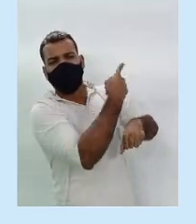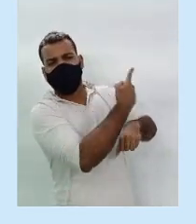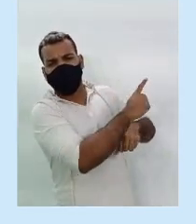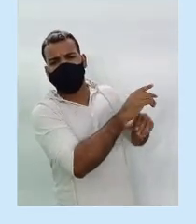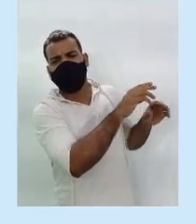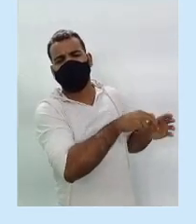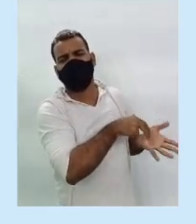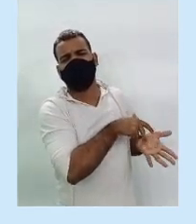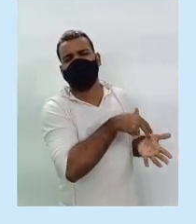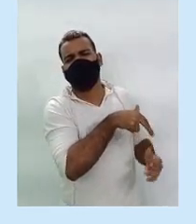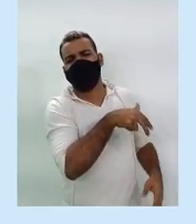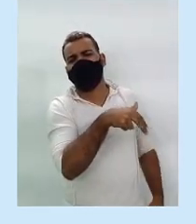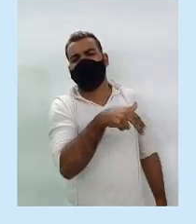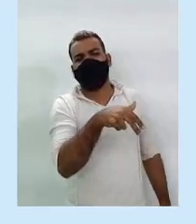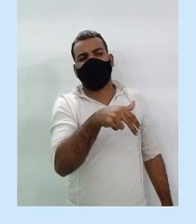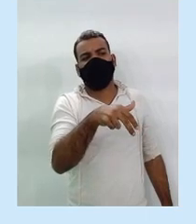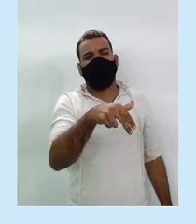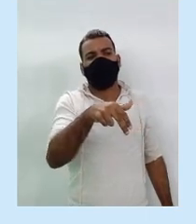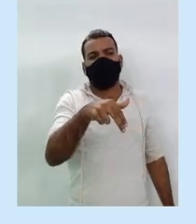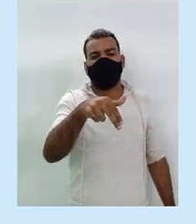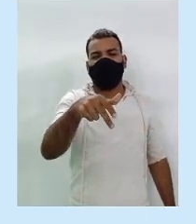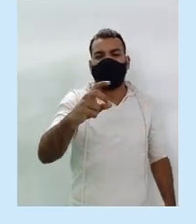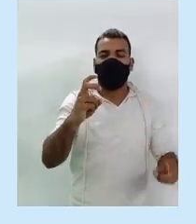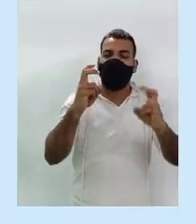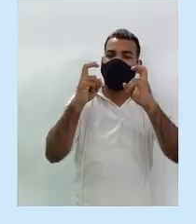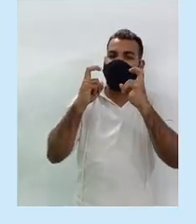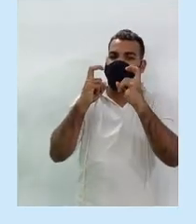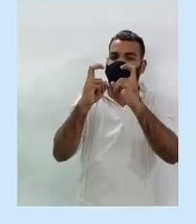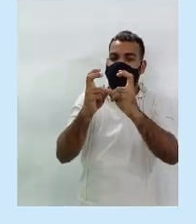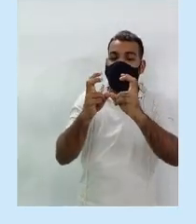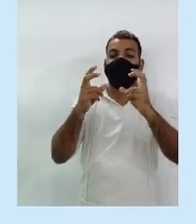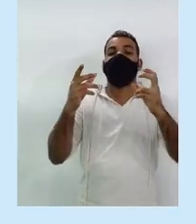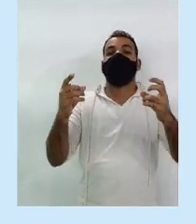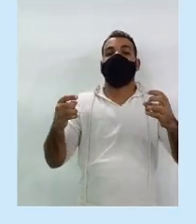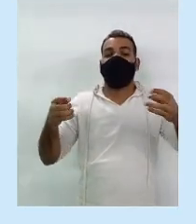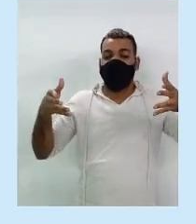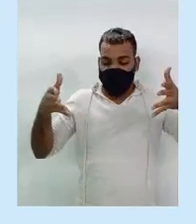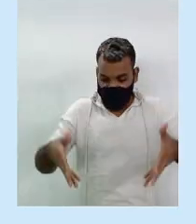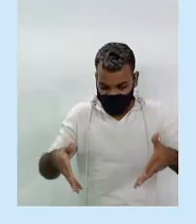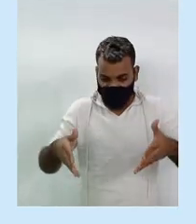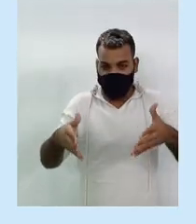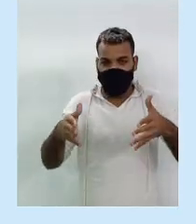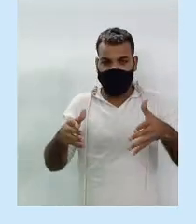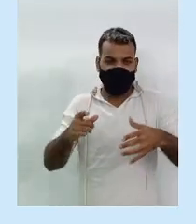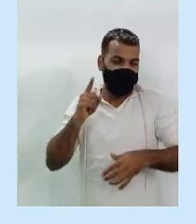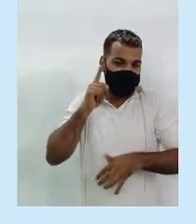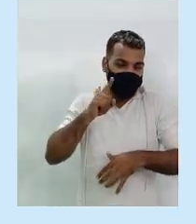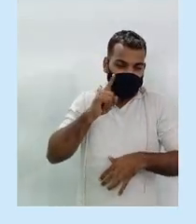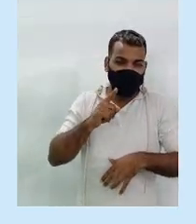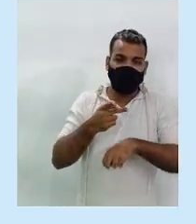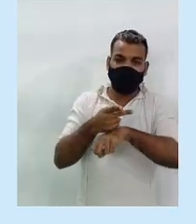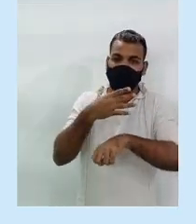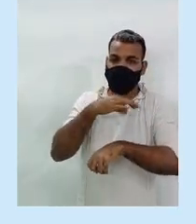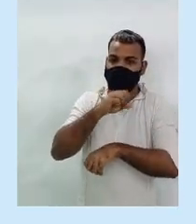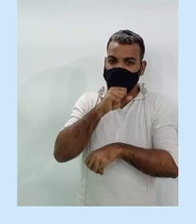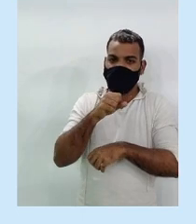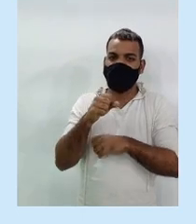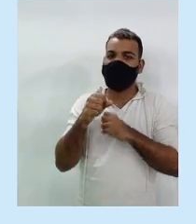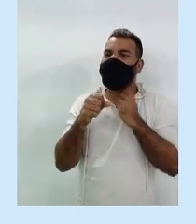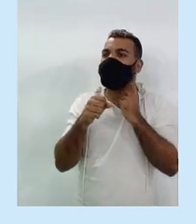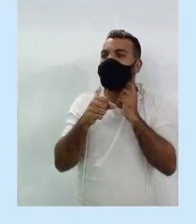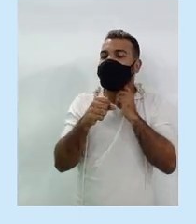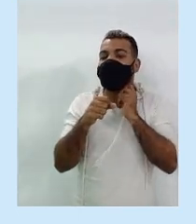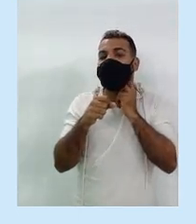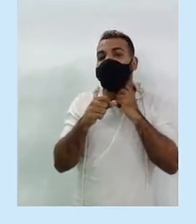a pé, de bicicleta, de trem, de automóvel, chega aos Estados Unidos em busca do pai, porque ele perdera toda